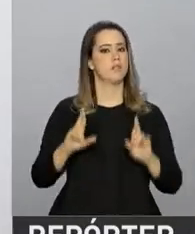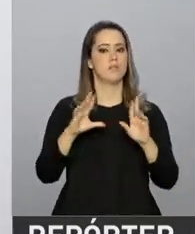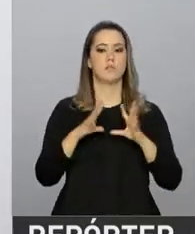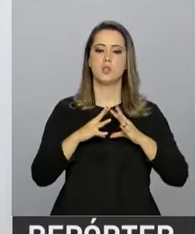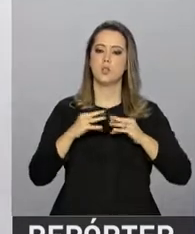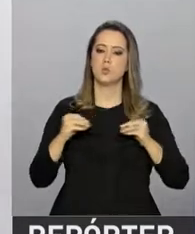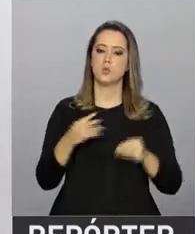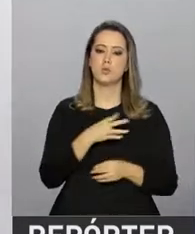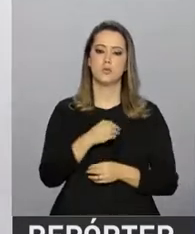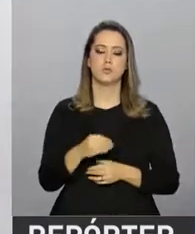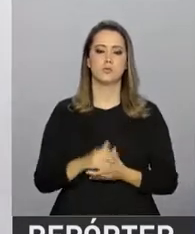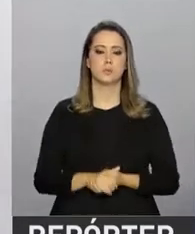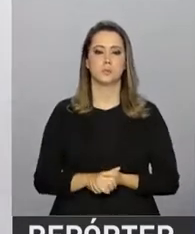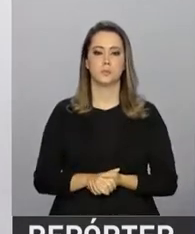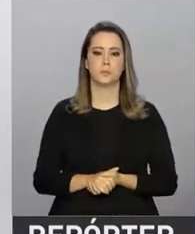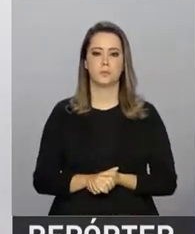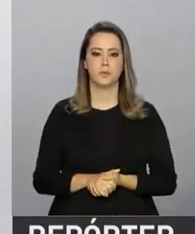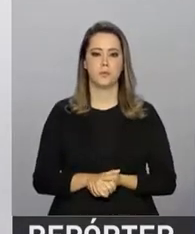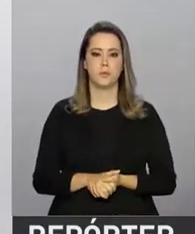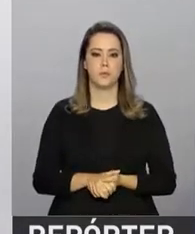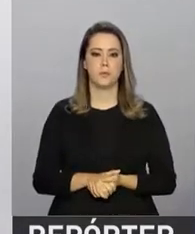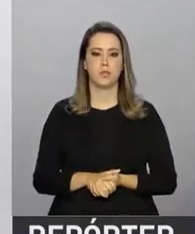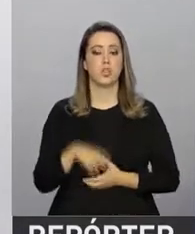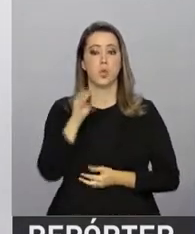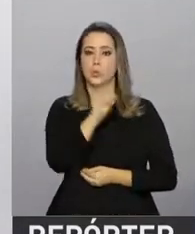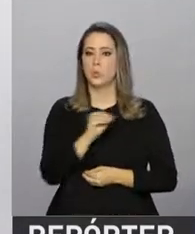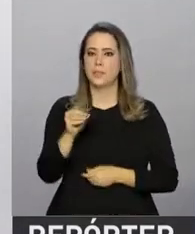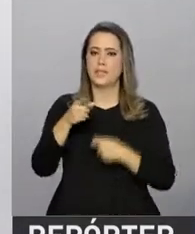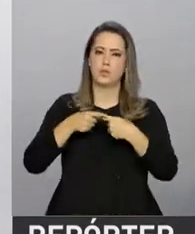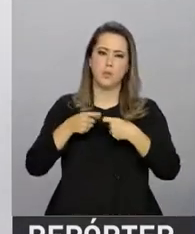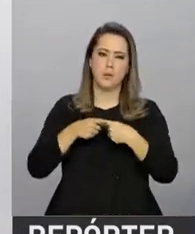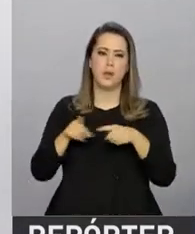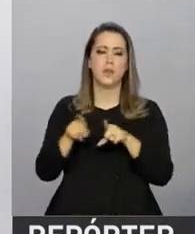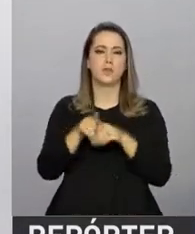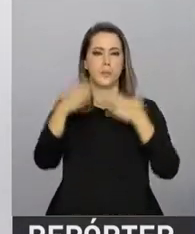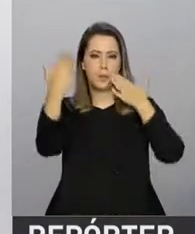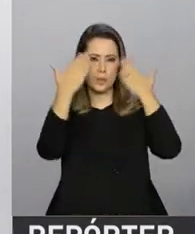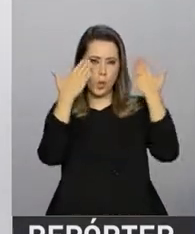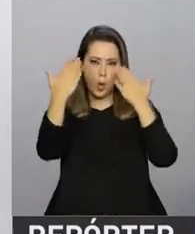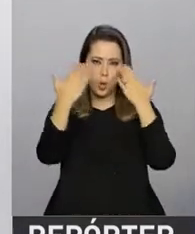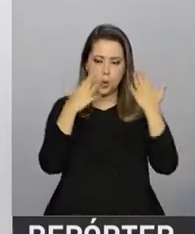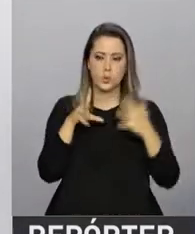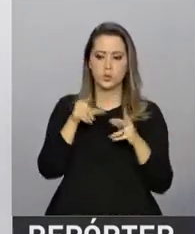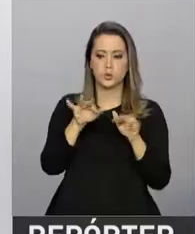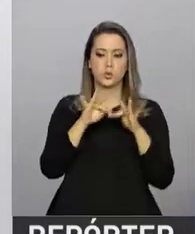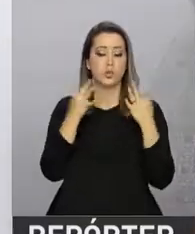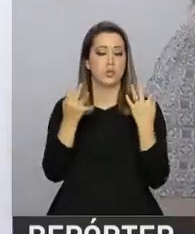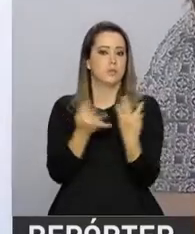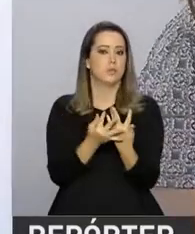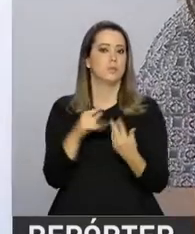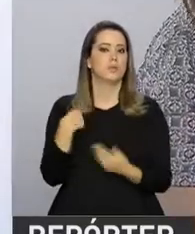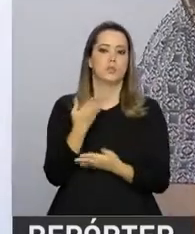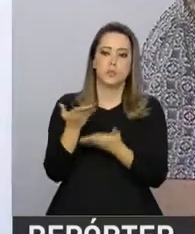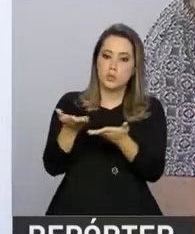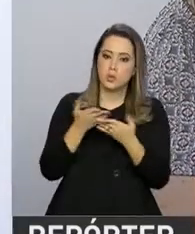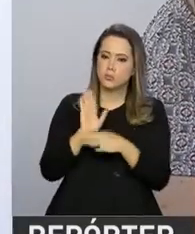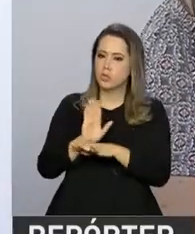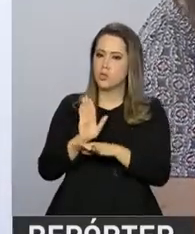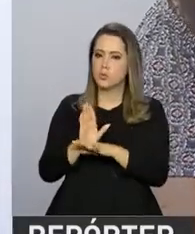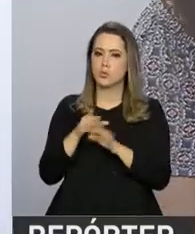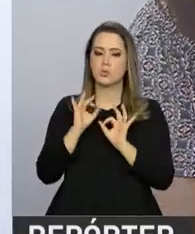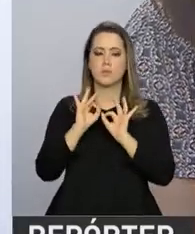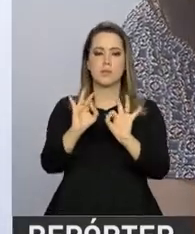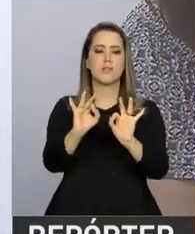cura ao filho. Tanto na área do tratamento quanto na área psicológica de toda a família, fomos bem